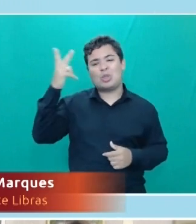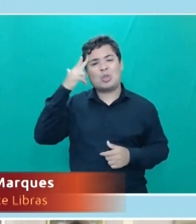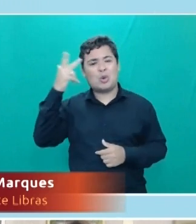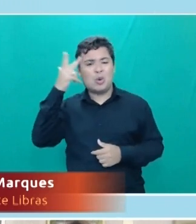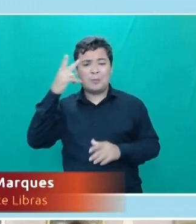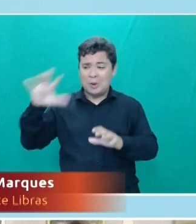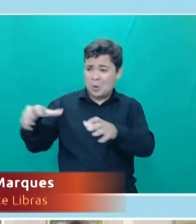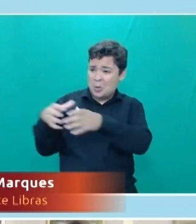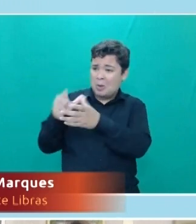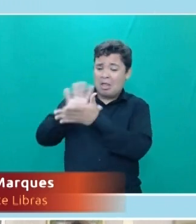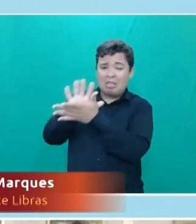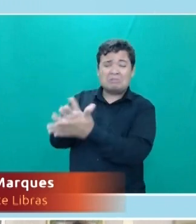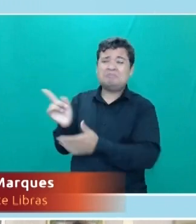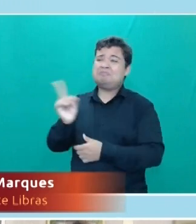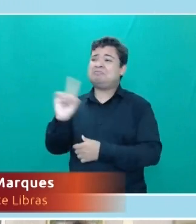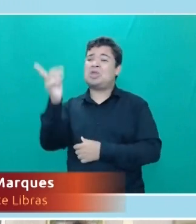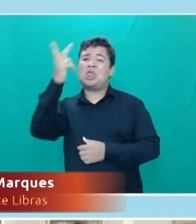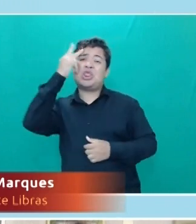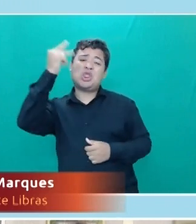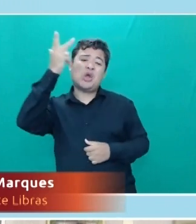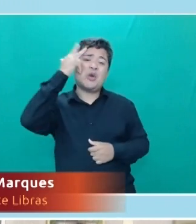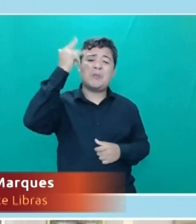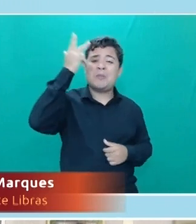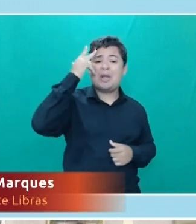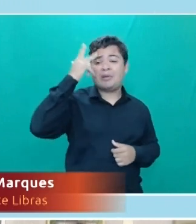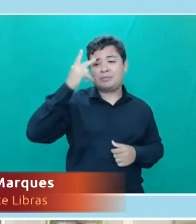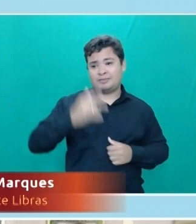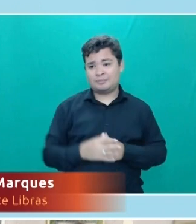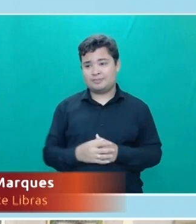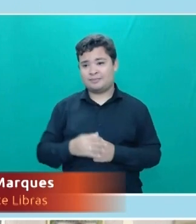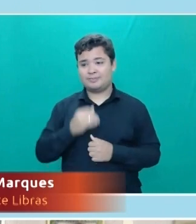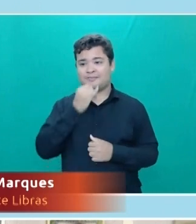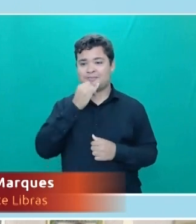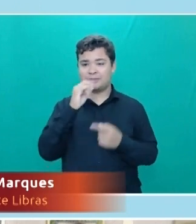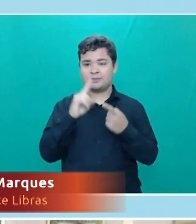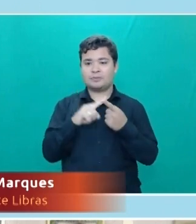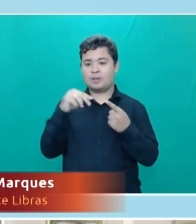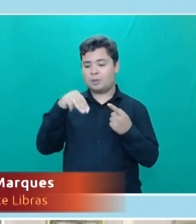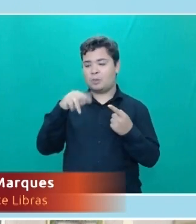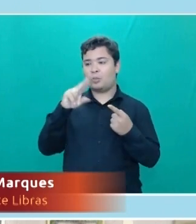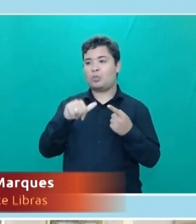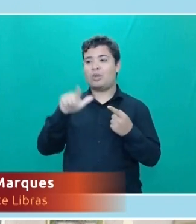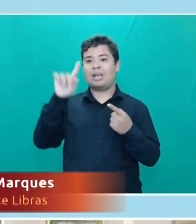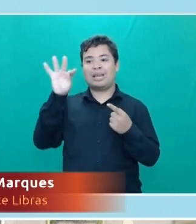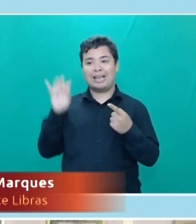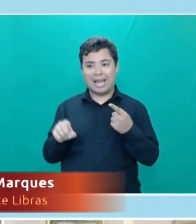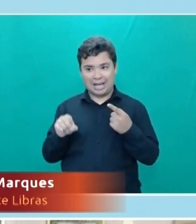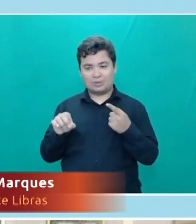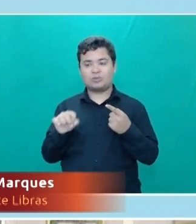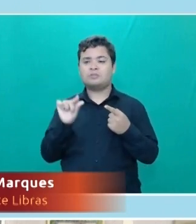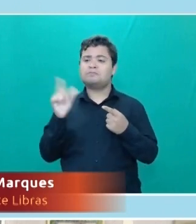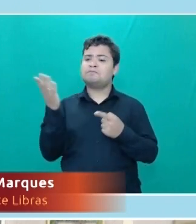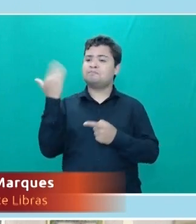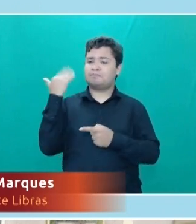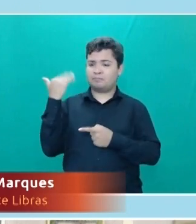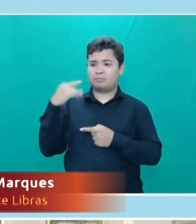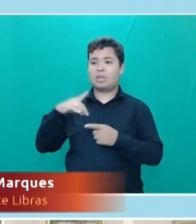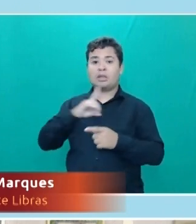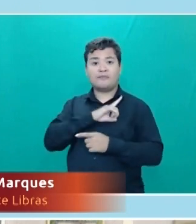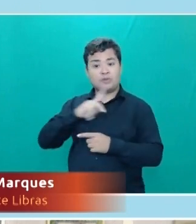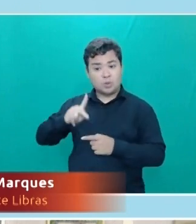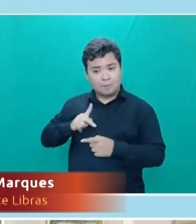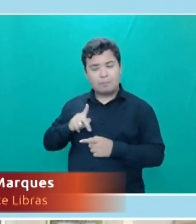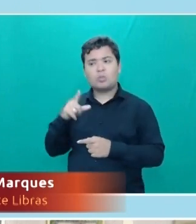que é discriminado, né? Então, por exemplo, a questão do mulato, há pouco a Defensoria Pública fez uma atuação